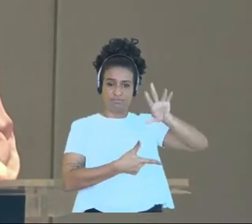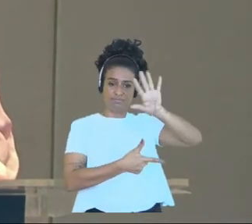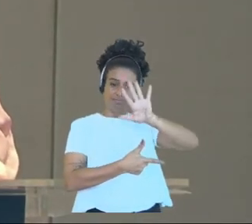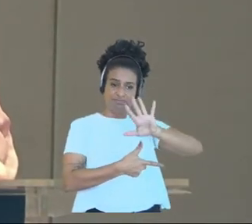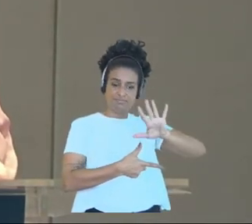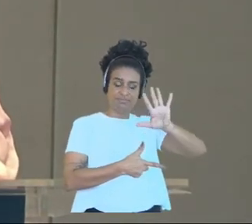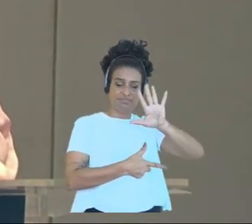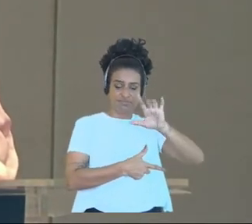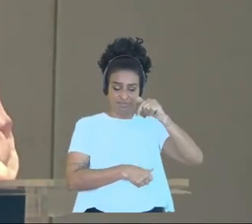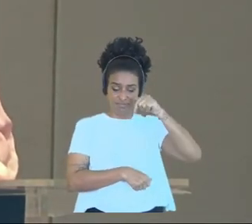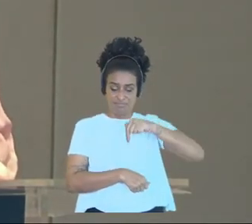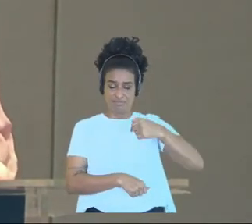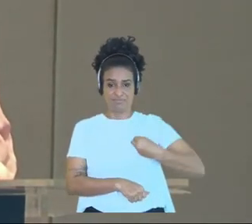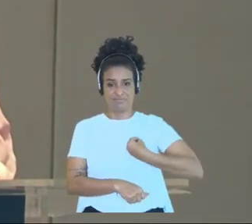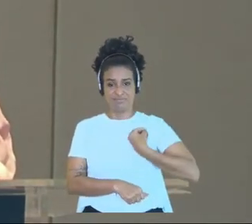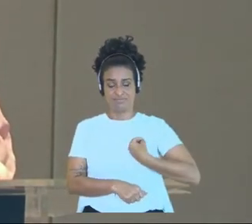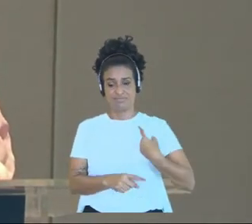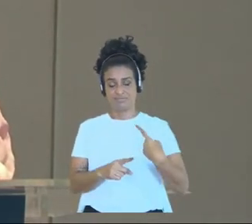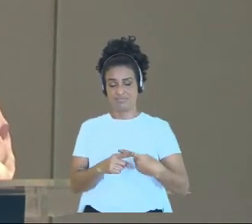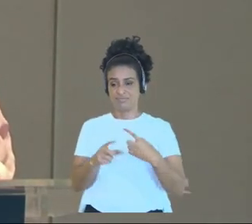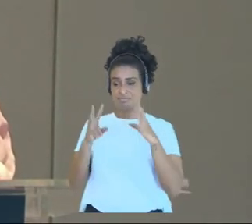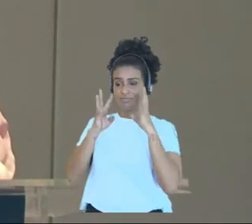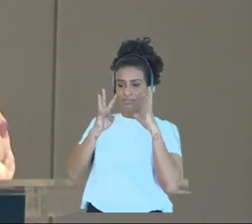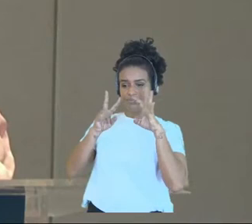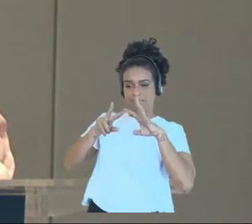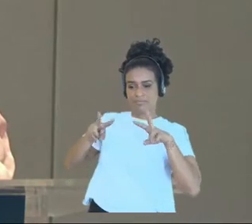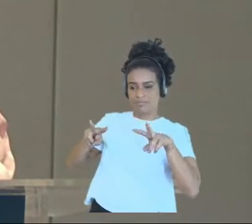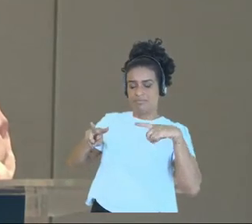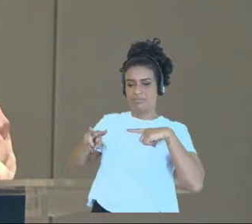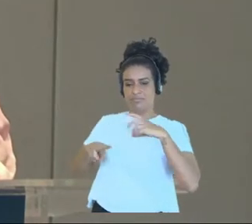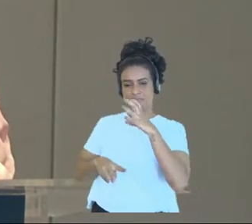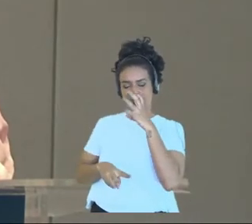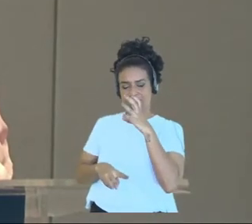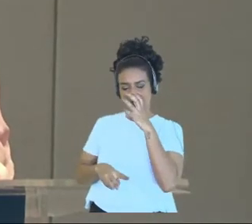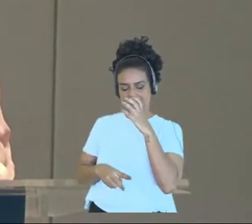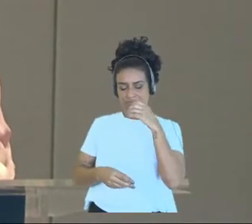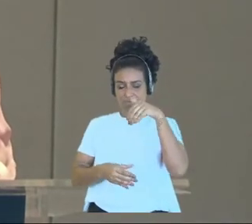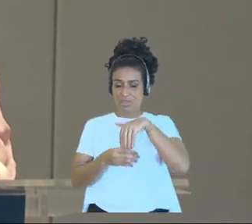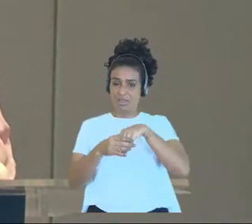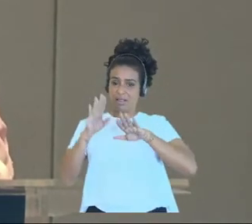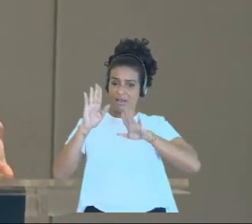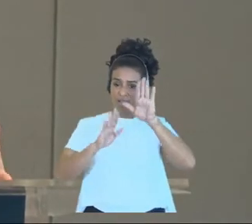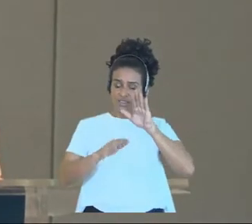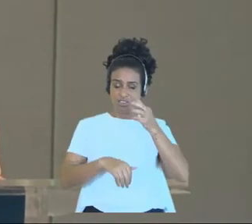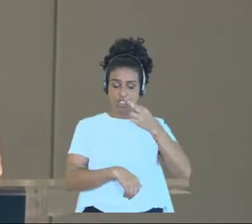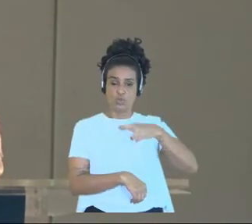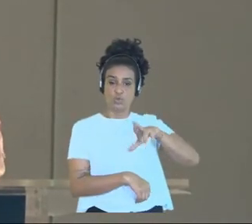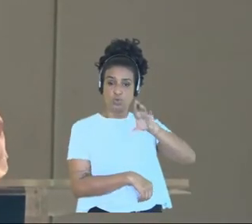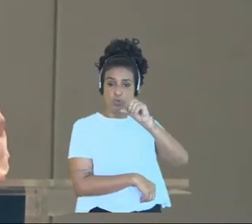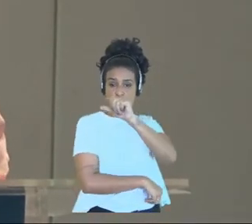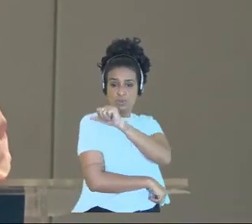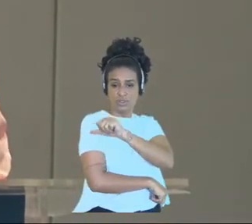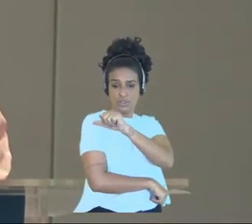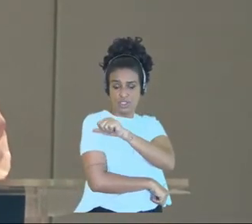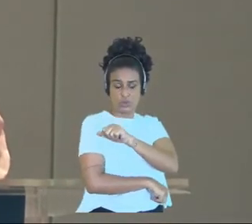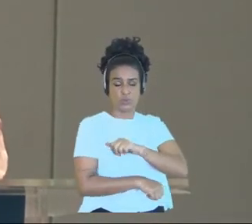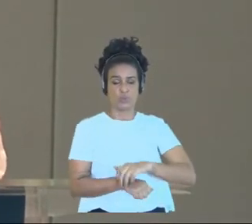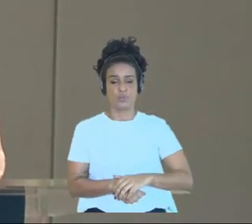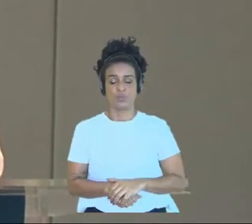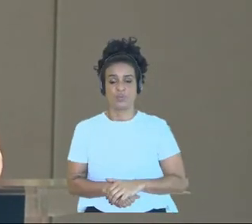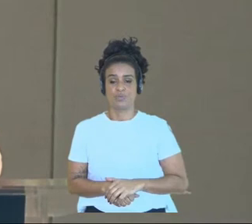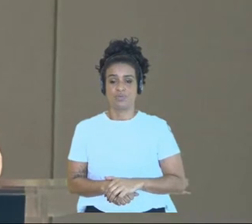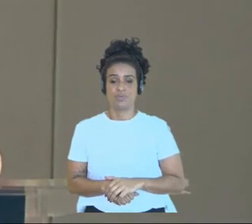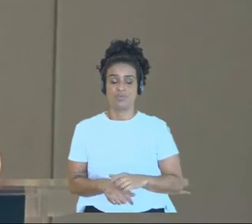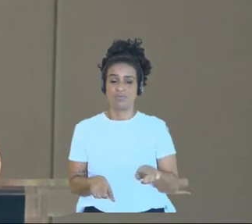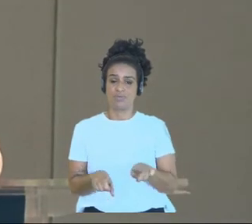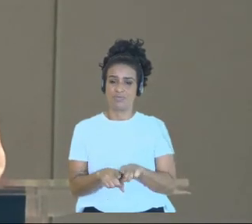porque eles estão observando as eleições no Rio de Janeiro. Bem-vindos. E também eu gostaria